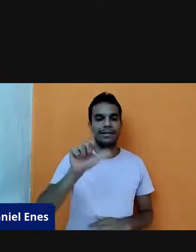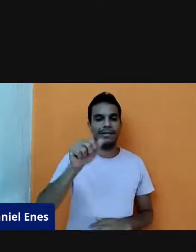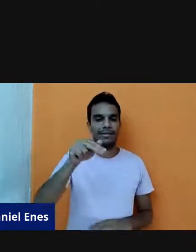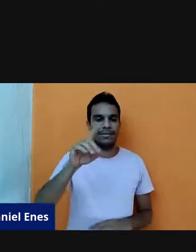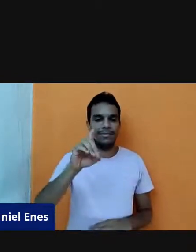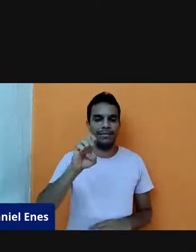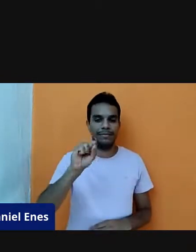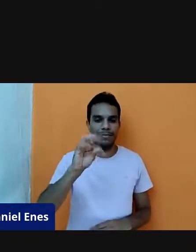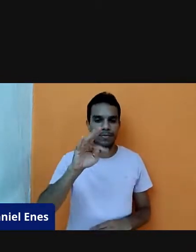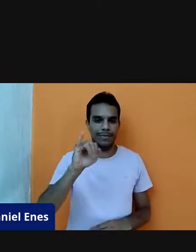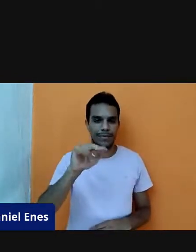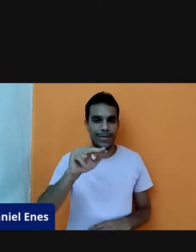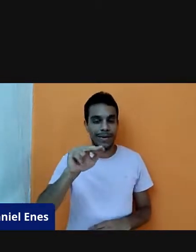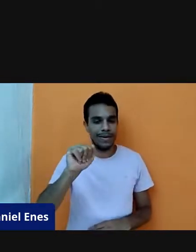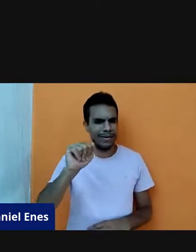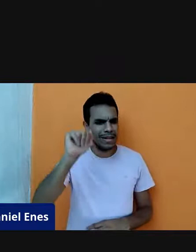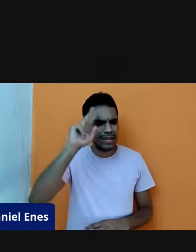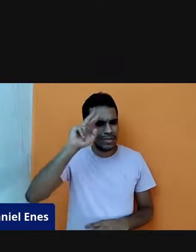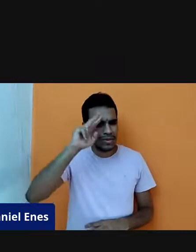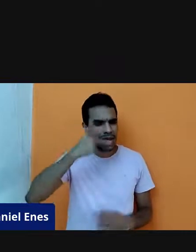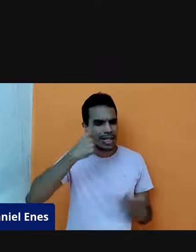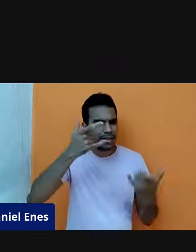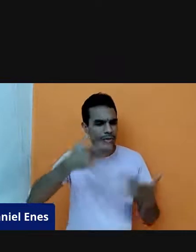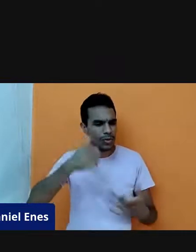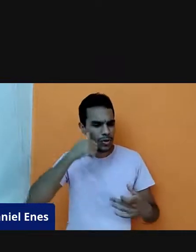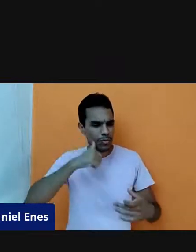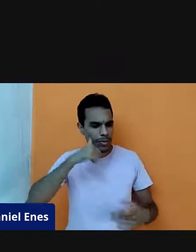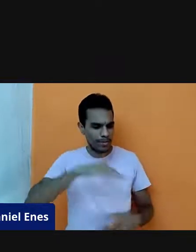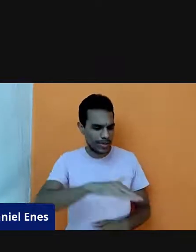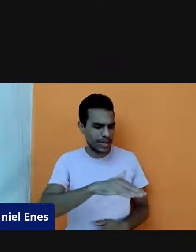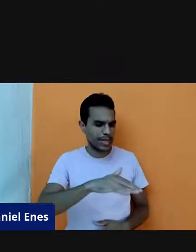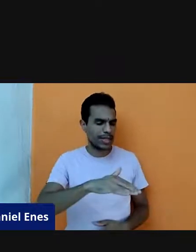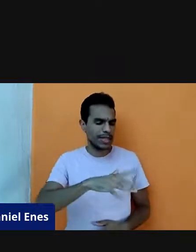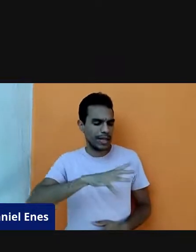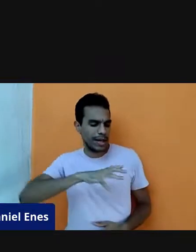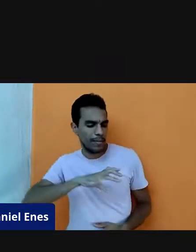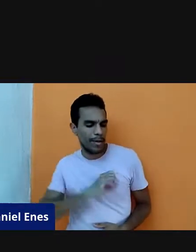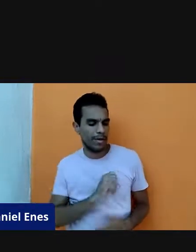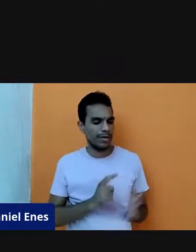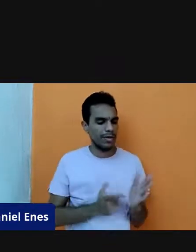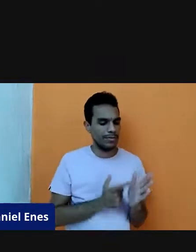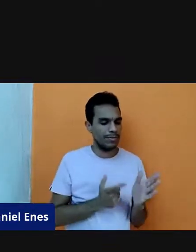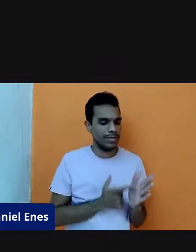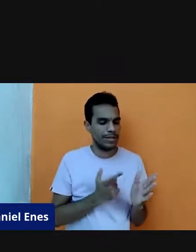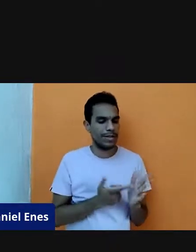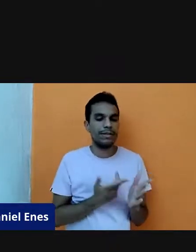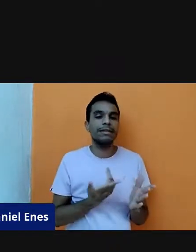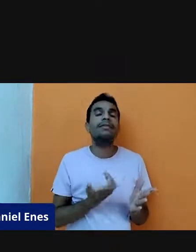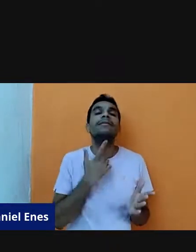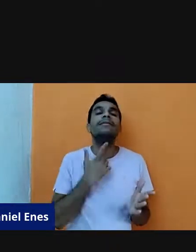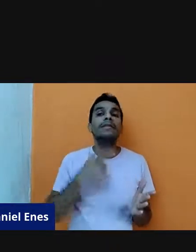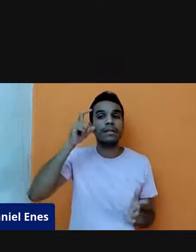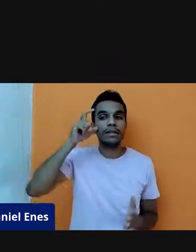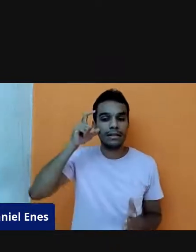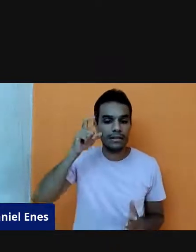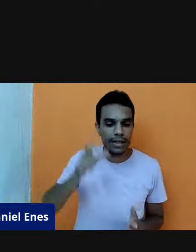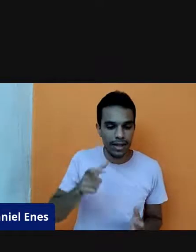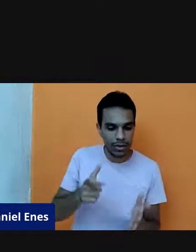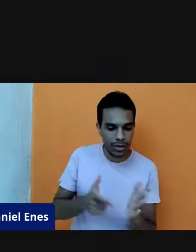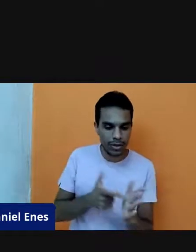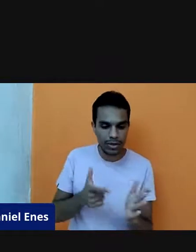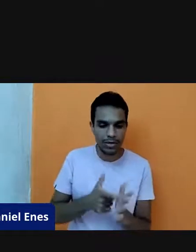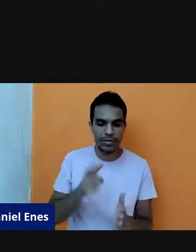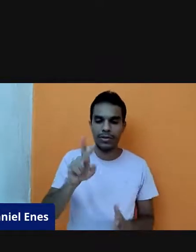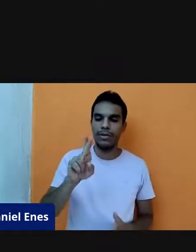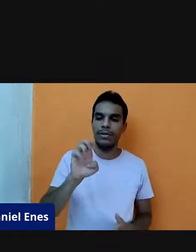uma menina apaixonada por livros, que sonhava em ter o livro Reinações de Narizinho, do Monteiro Lobato, e depois